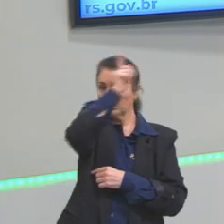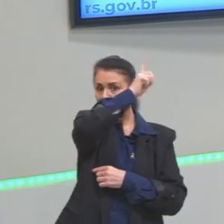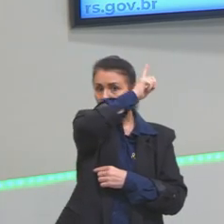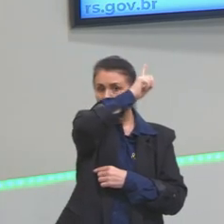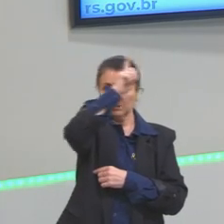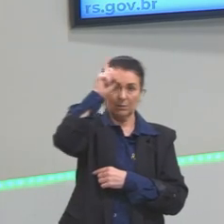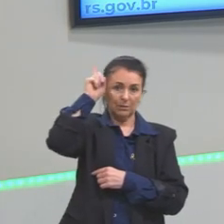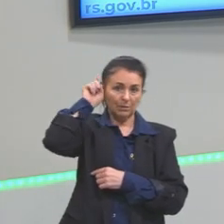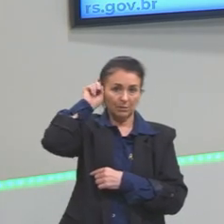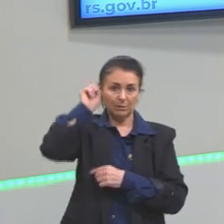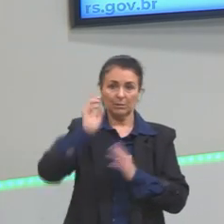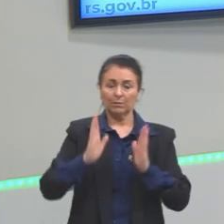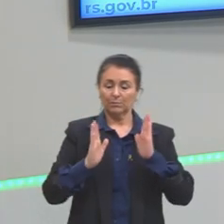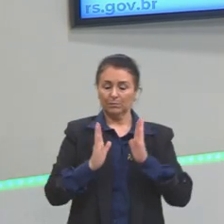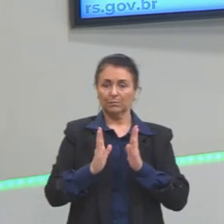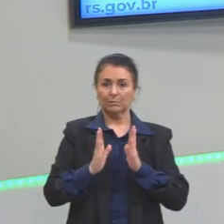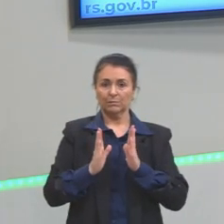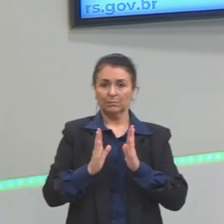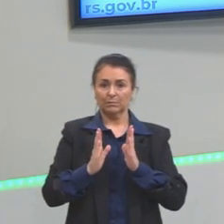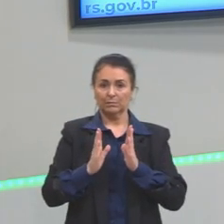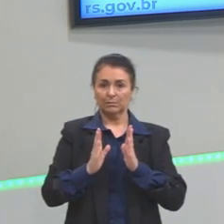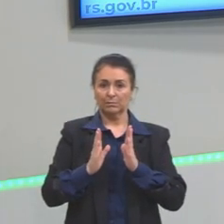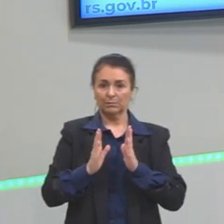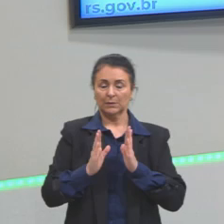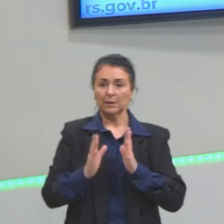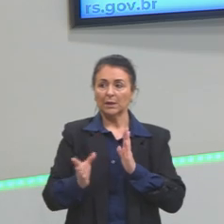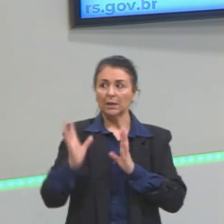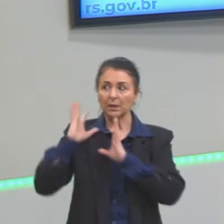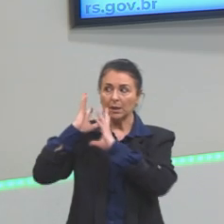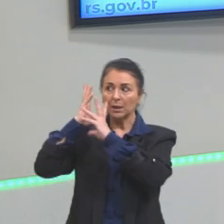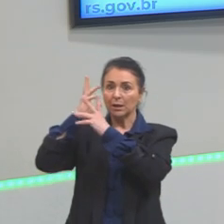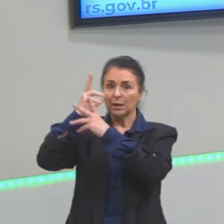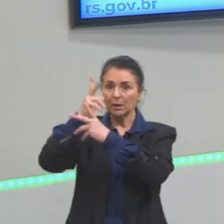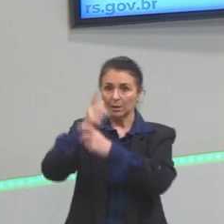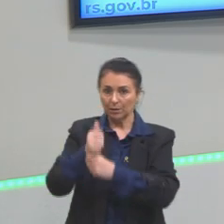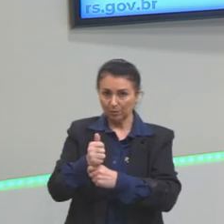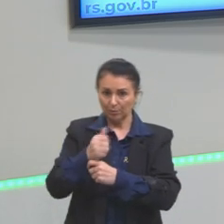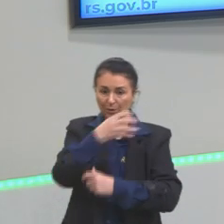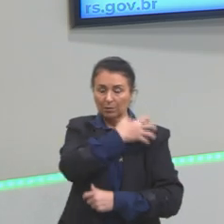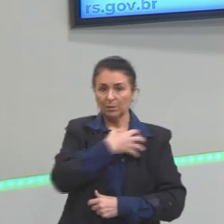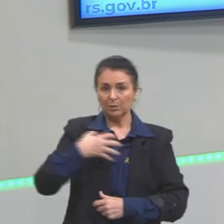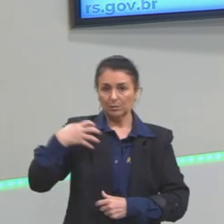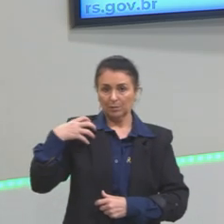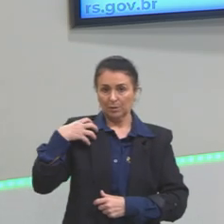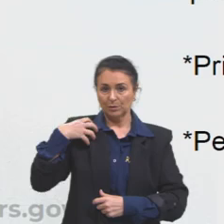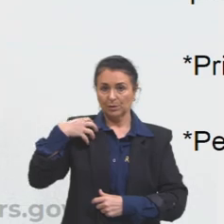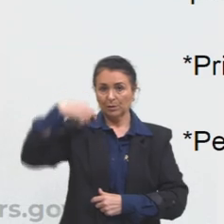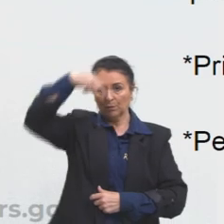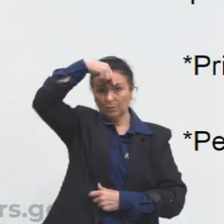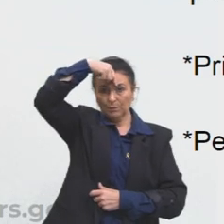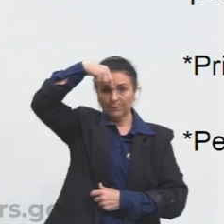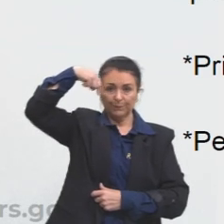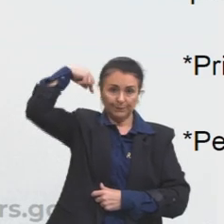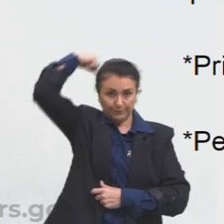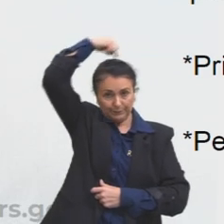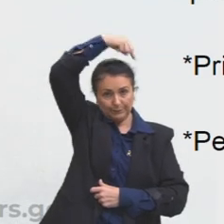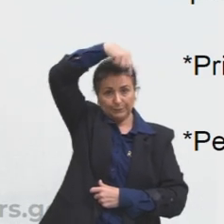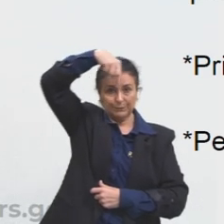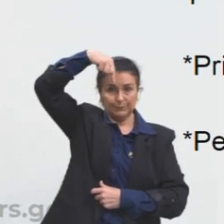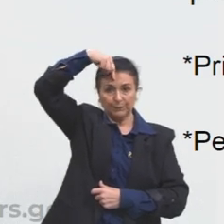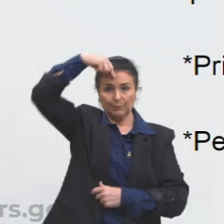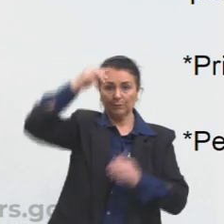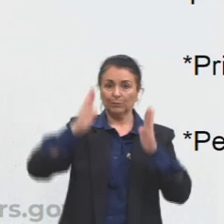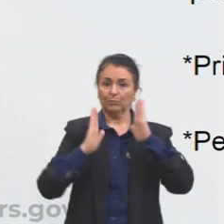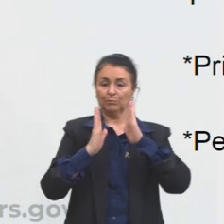retoma horizontes certo para o Tomás de Aquinos Tomás de Aquino é importante a